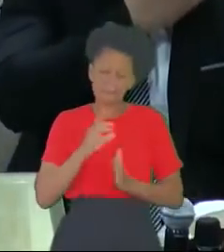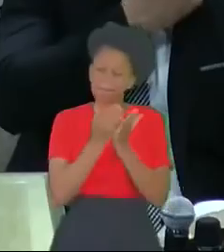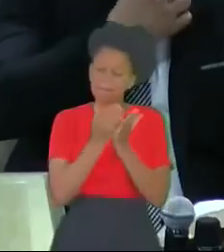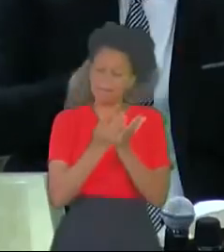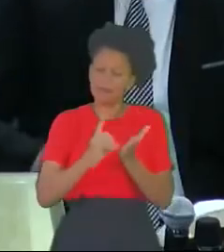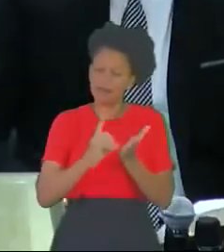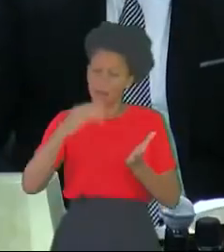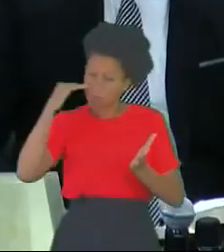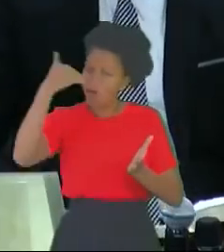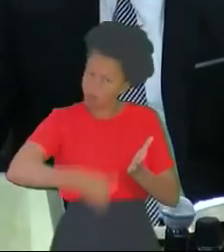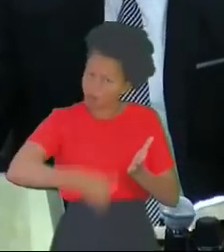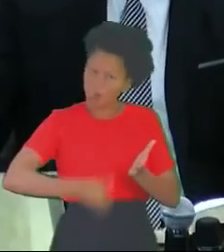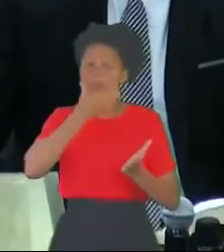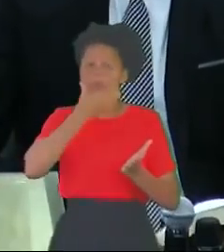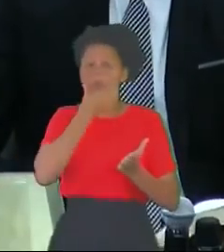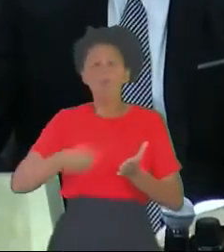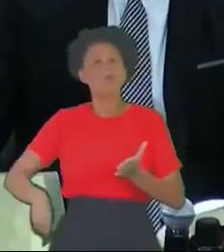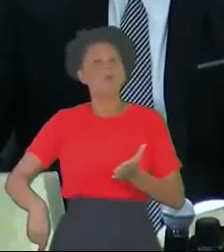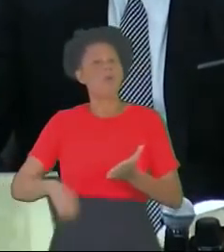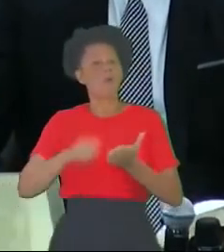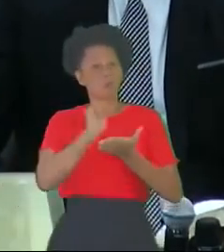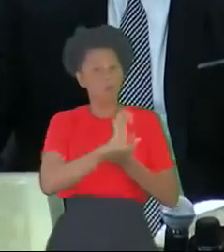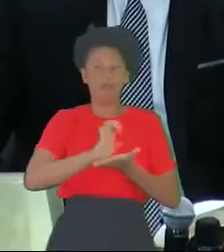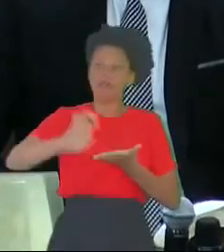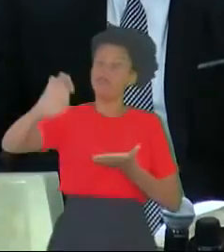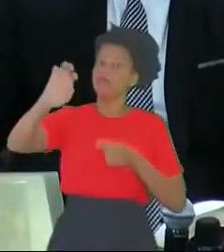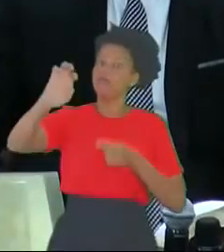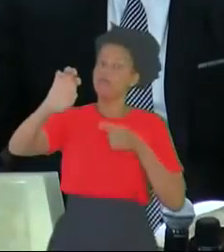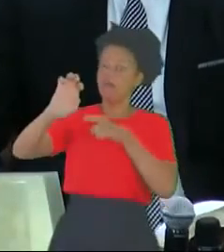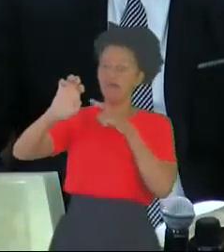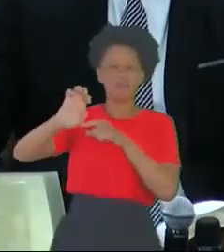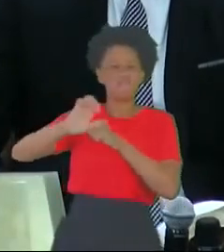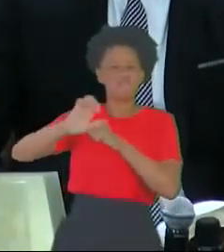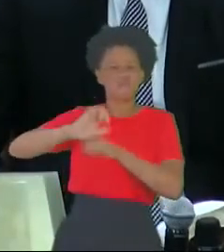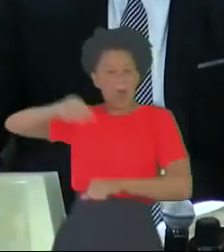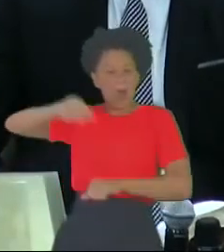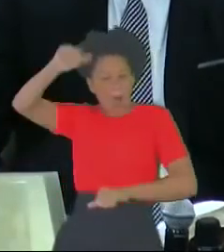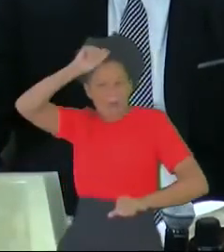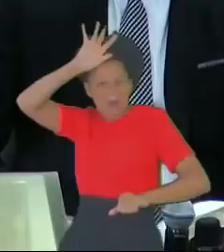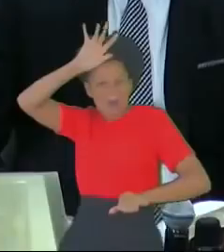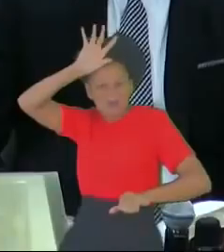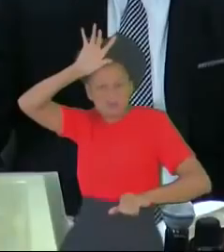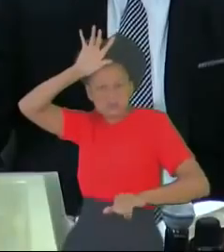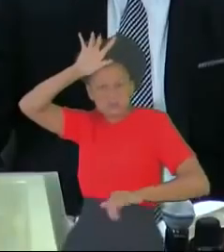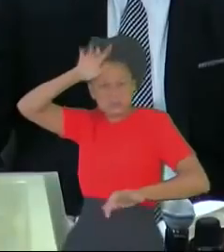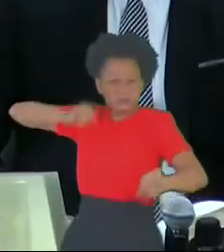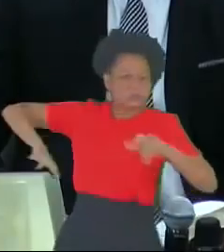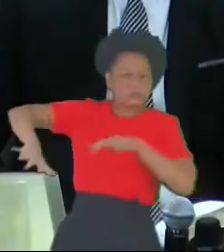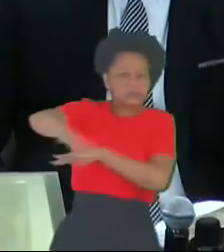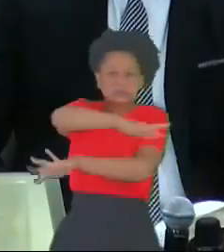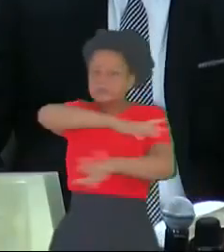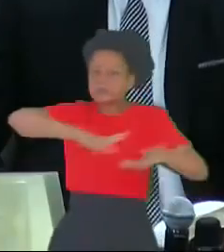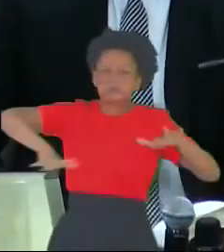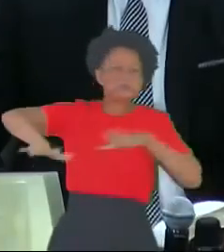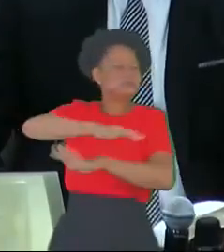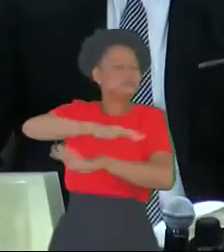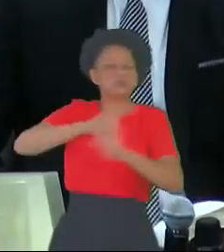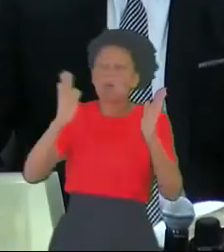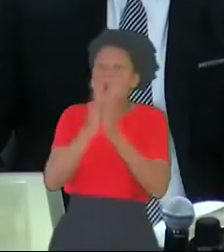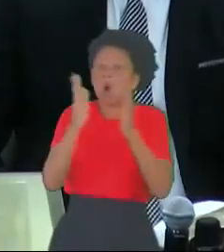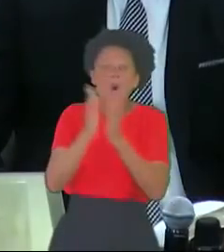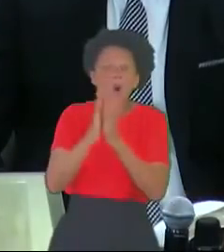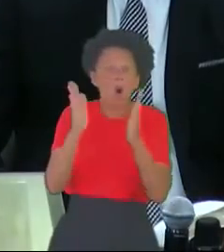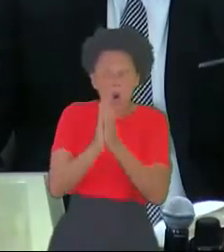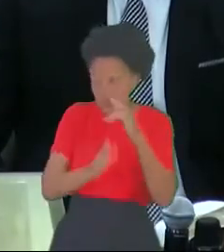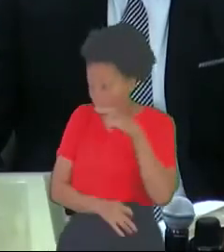Elias, irmãos, ele foi um avivalista. Ele orou, que foi que aconteceu, irmãos? O fogo, que,